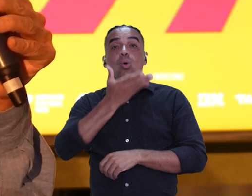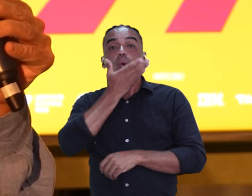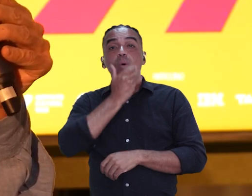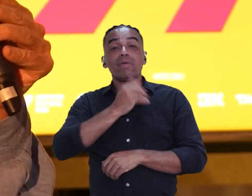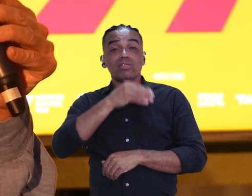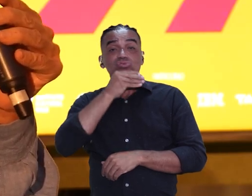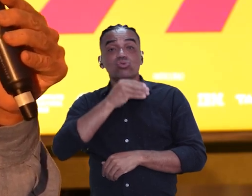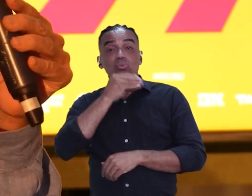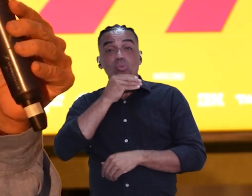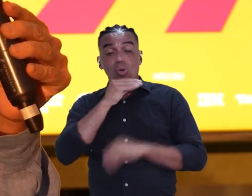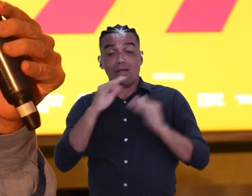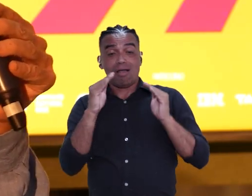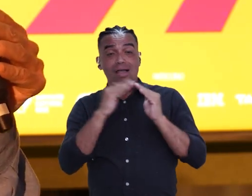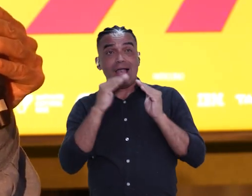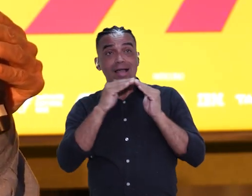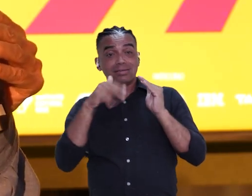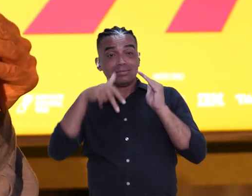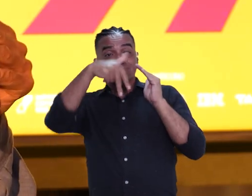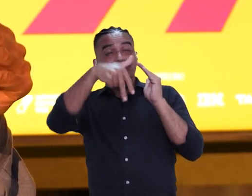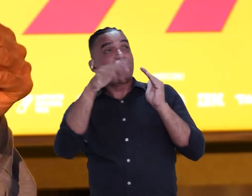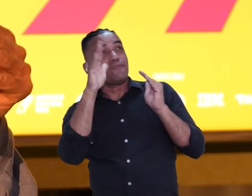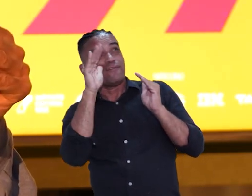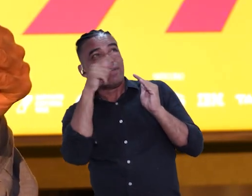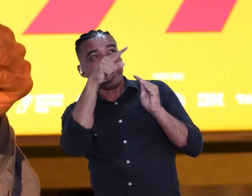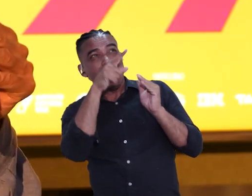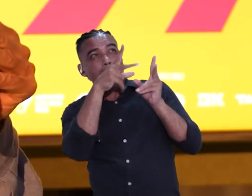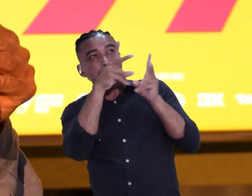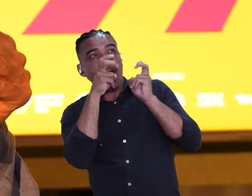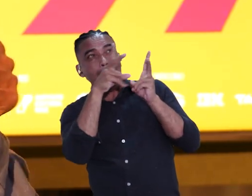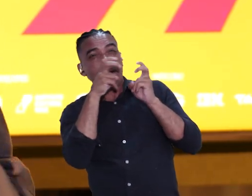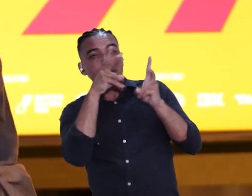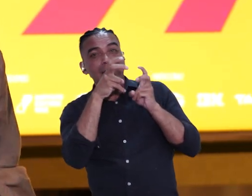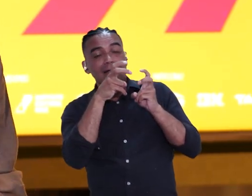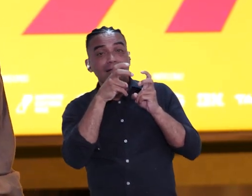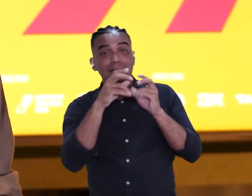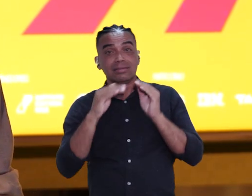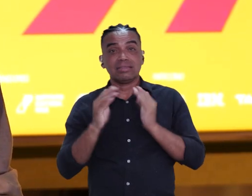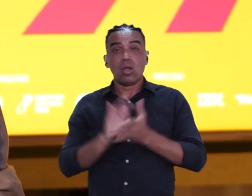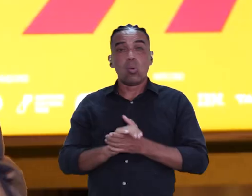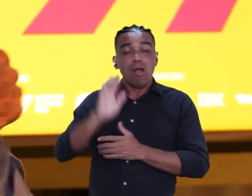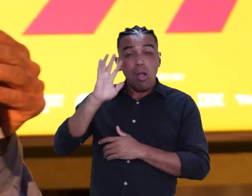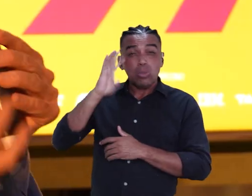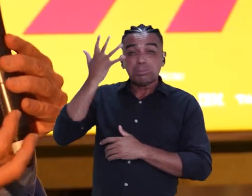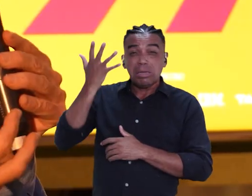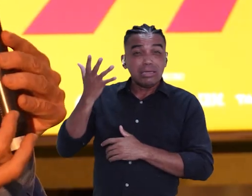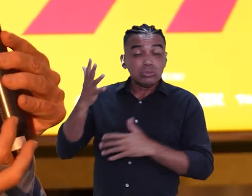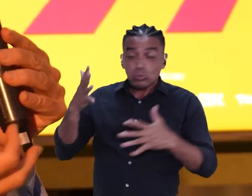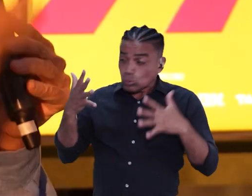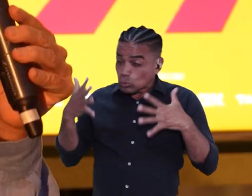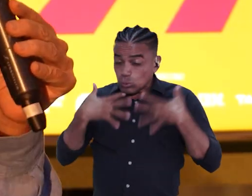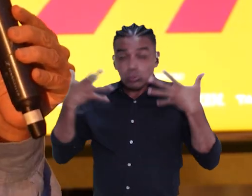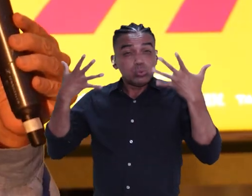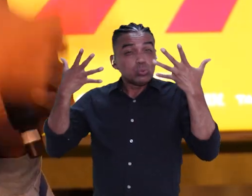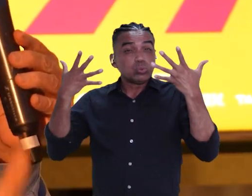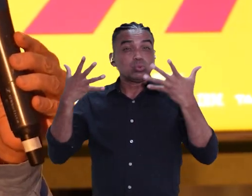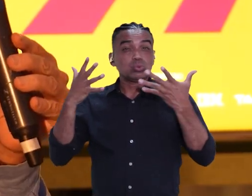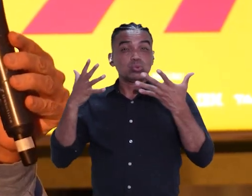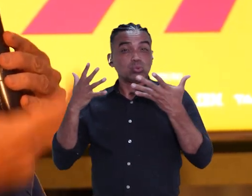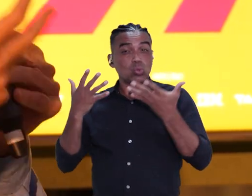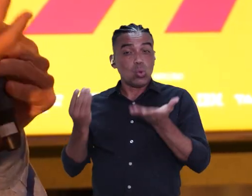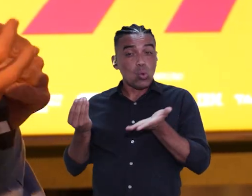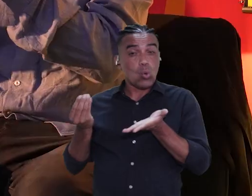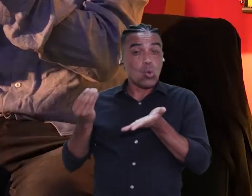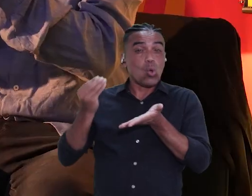do seu casarão infantil. Então, um acaso assombroso colocou o maior poeta